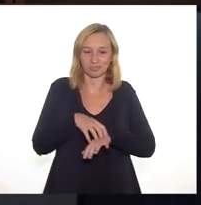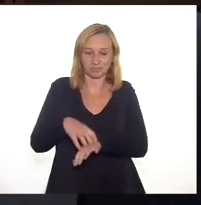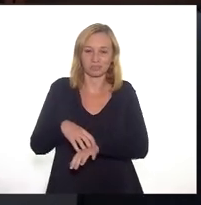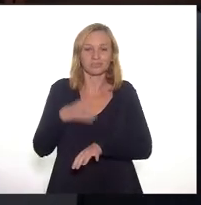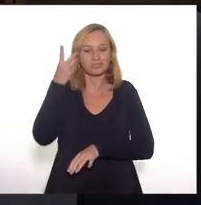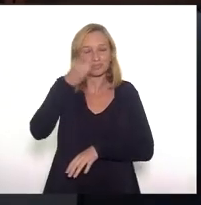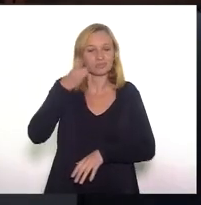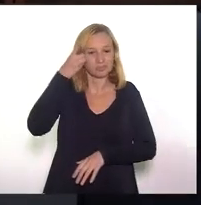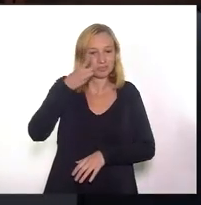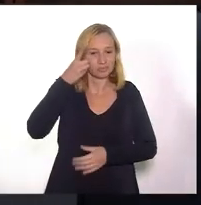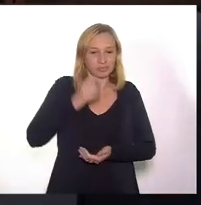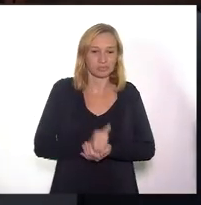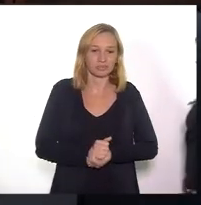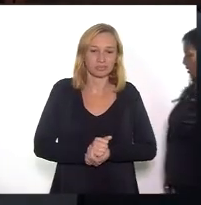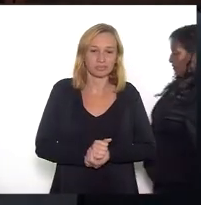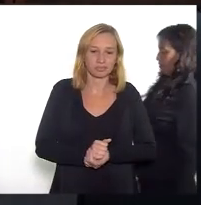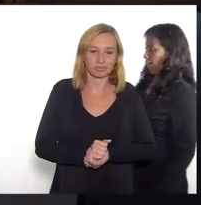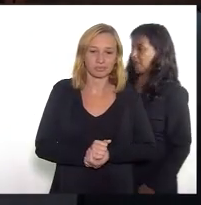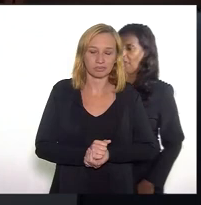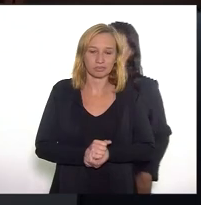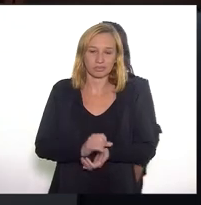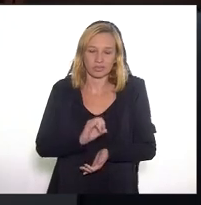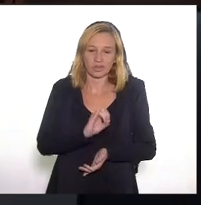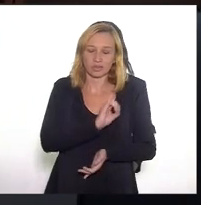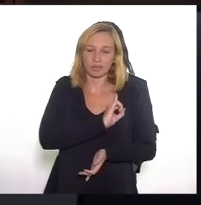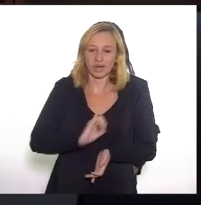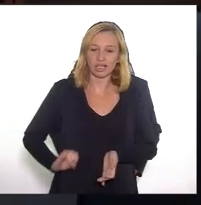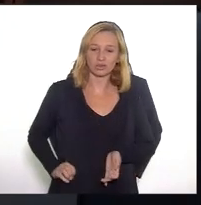deputado... Imperador de Madureira,